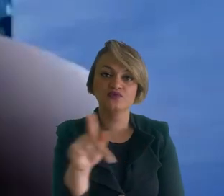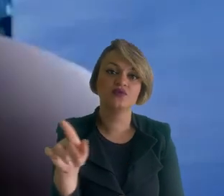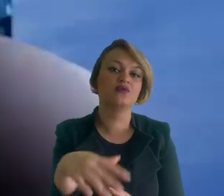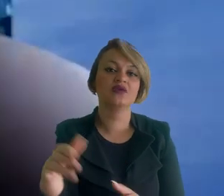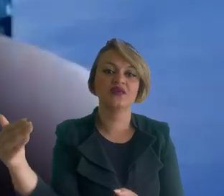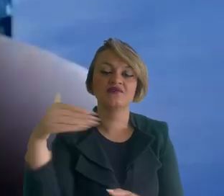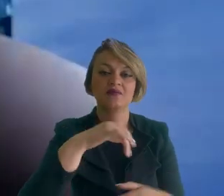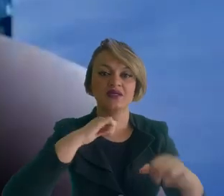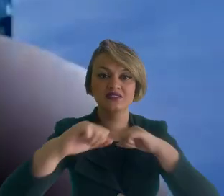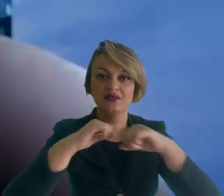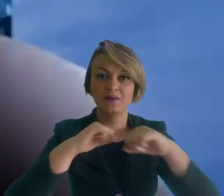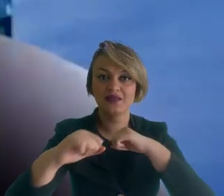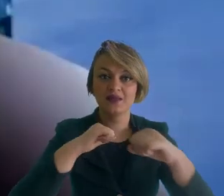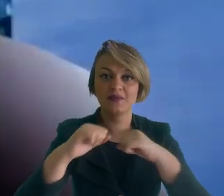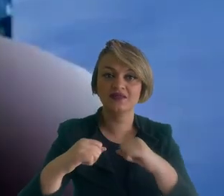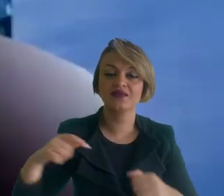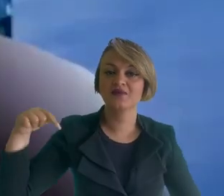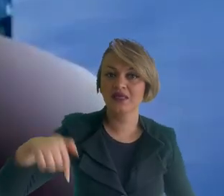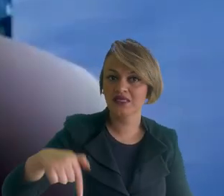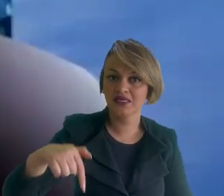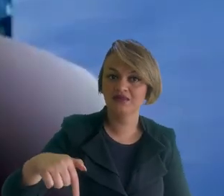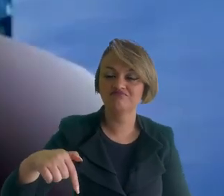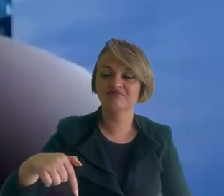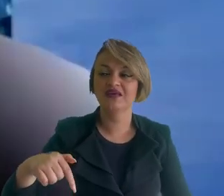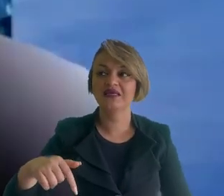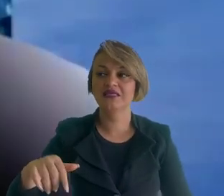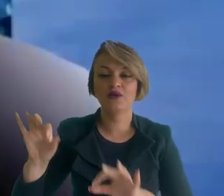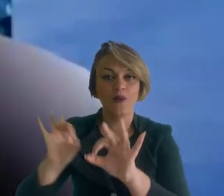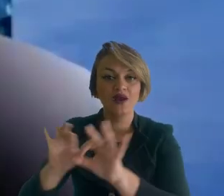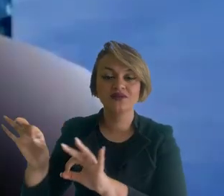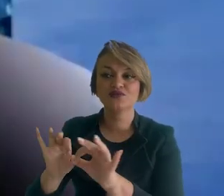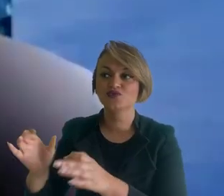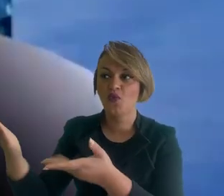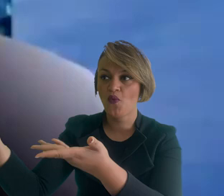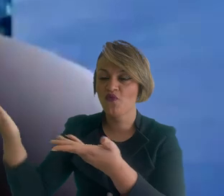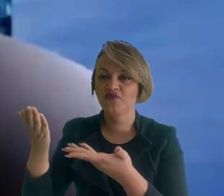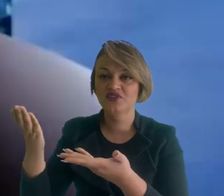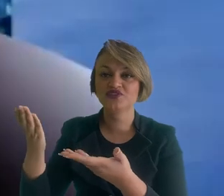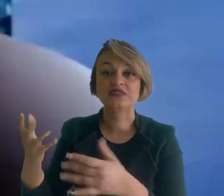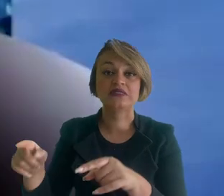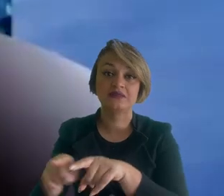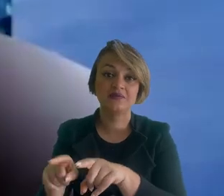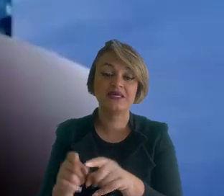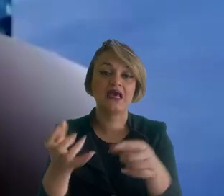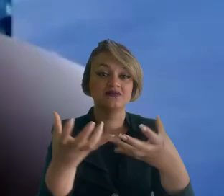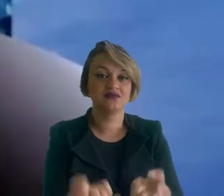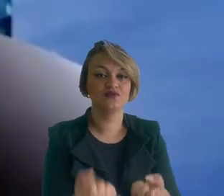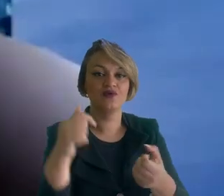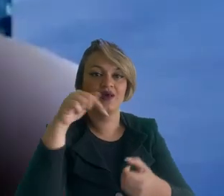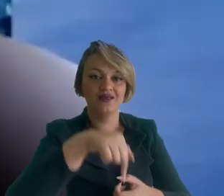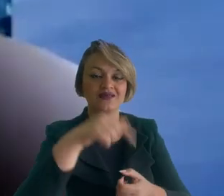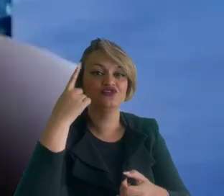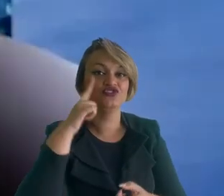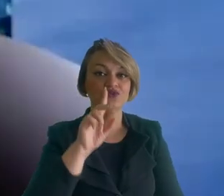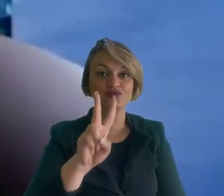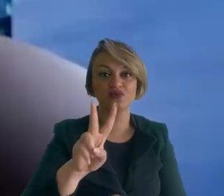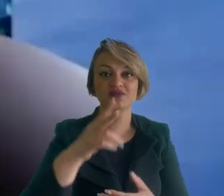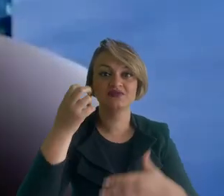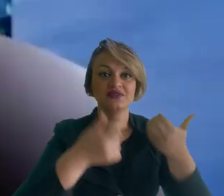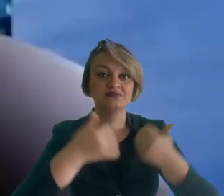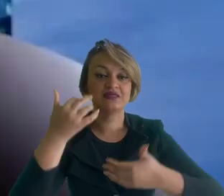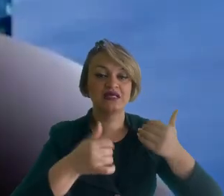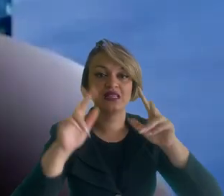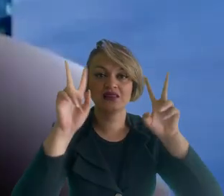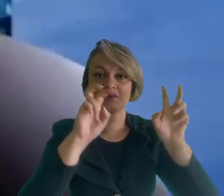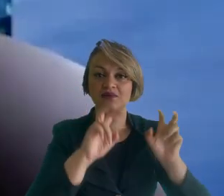e debatedores que aqueceram o convite formulado e se puseram a comparecer nesses dois dias para discutir